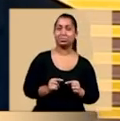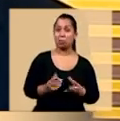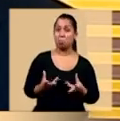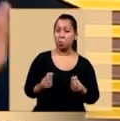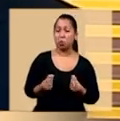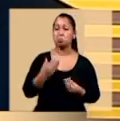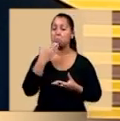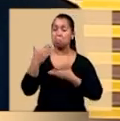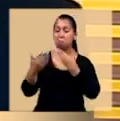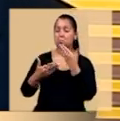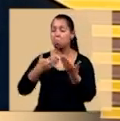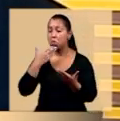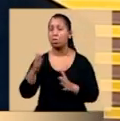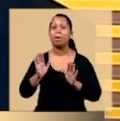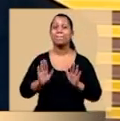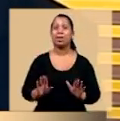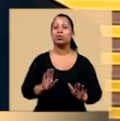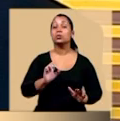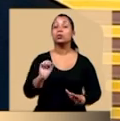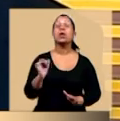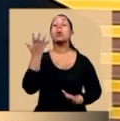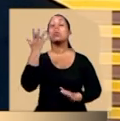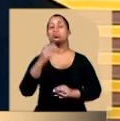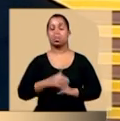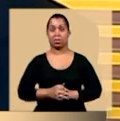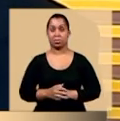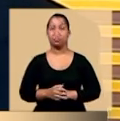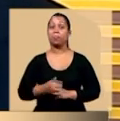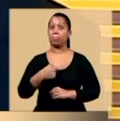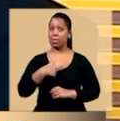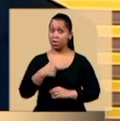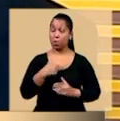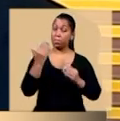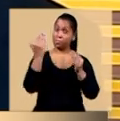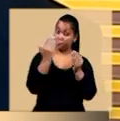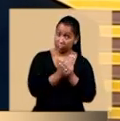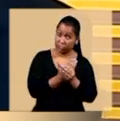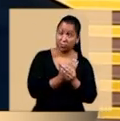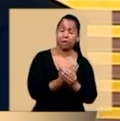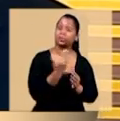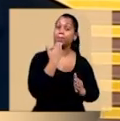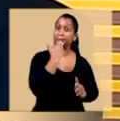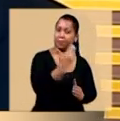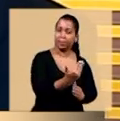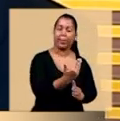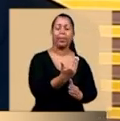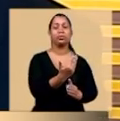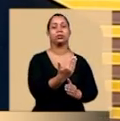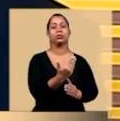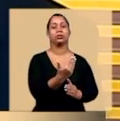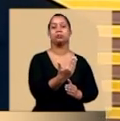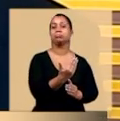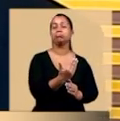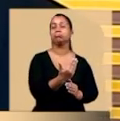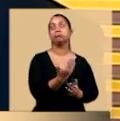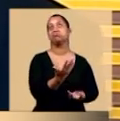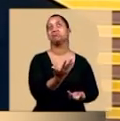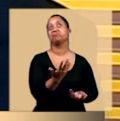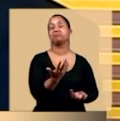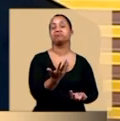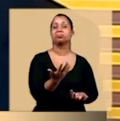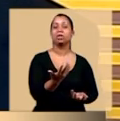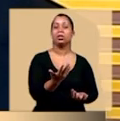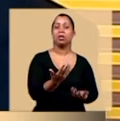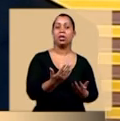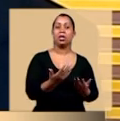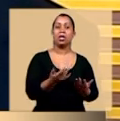demanda ou o excesso de demandas. Só que o que vem acontecendo? Quando eu entro com uma ação pedindo, por exemplo, um teto da indenização para